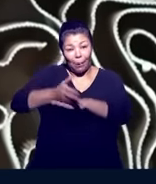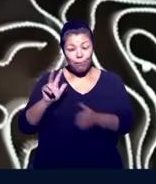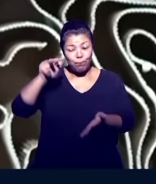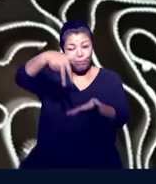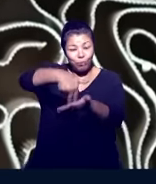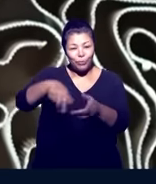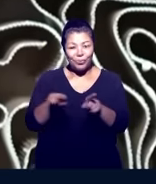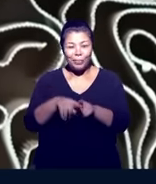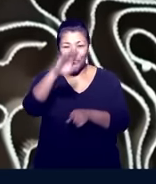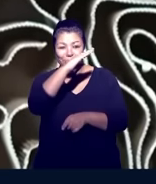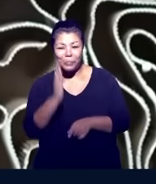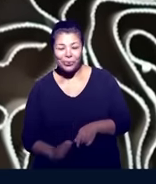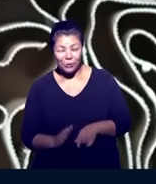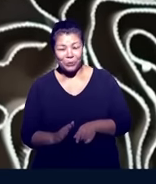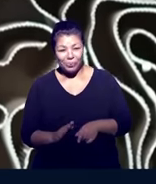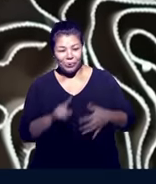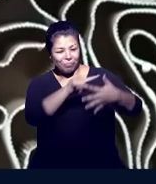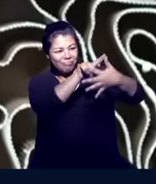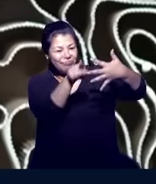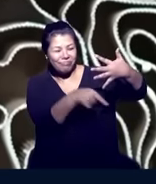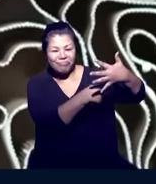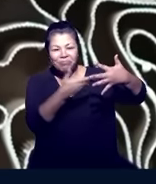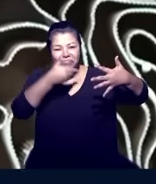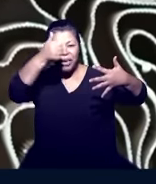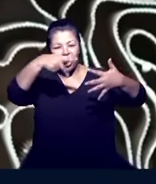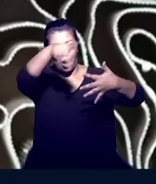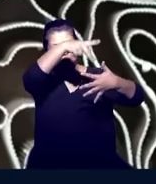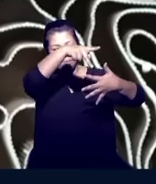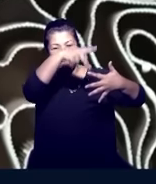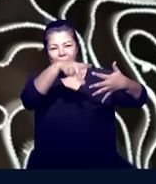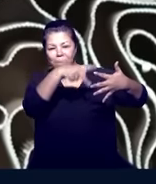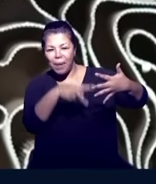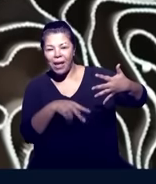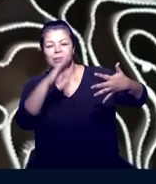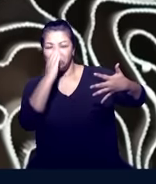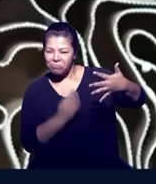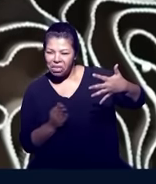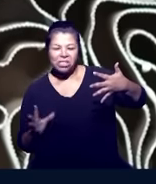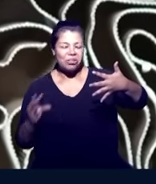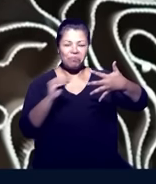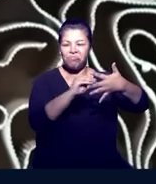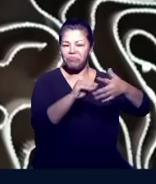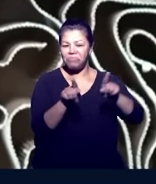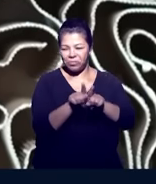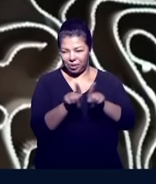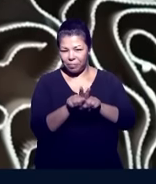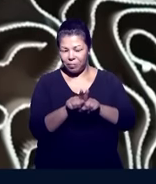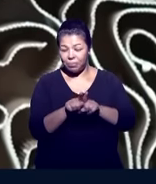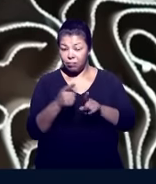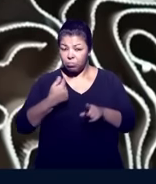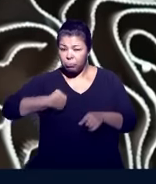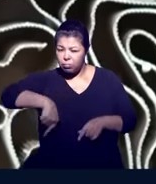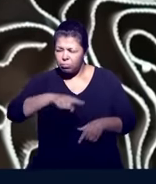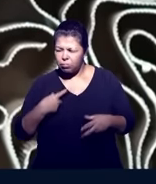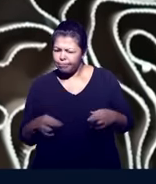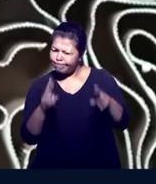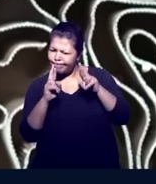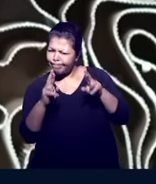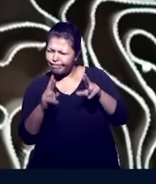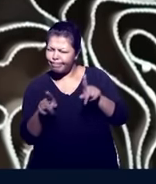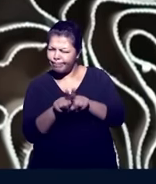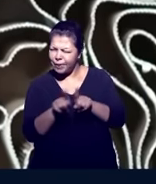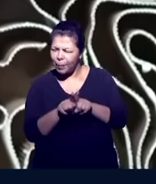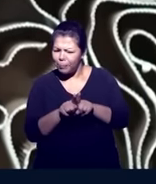decorrência do investimento que já foi feito no pral olhando pra frente é uma trajetória muito positiva se a gente avançar na